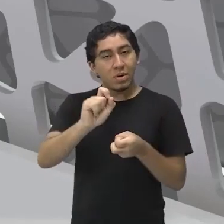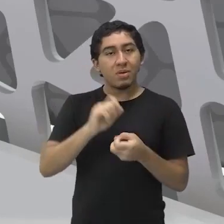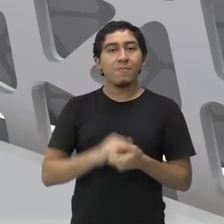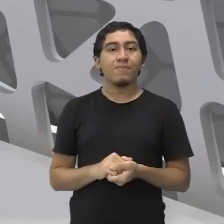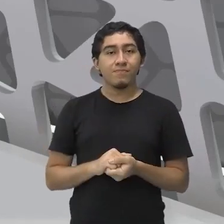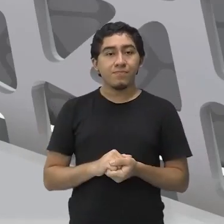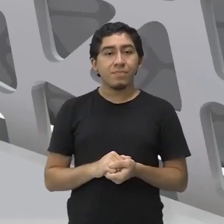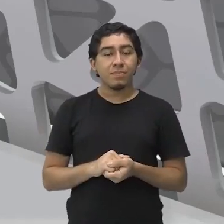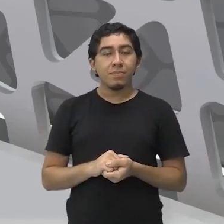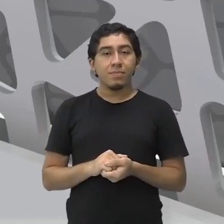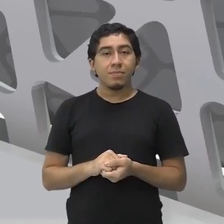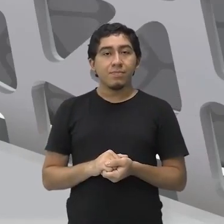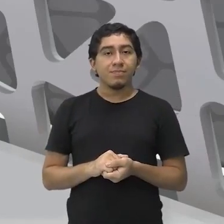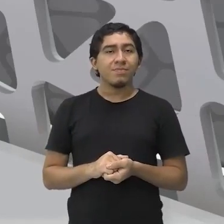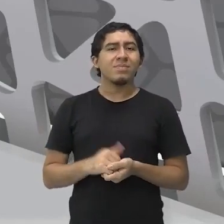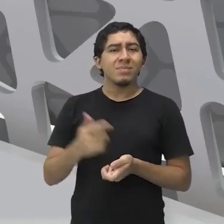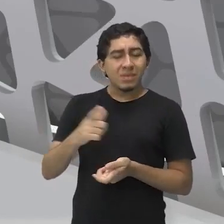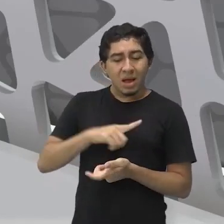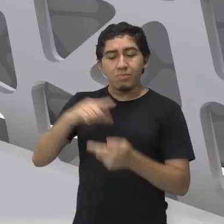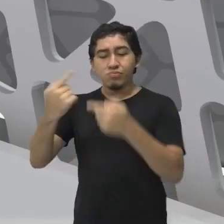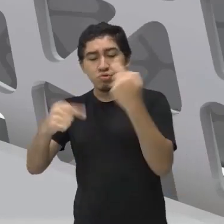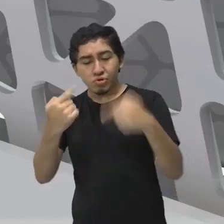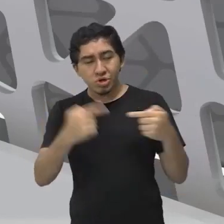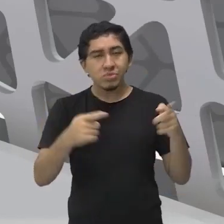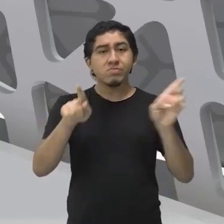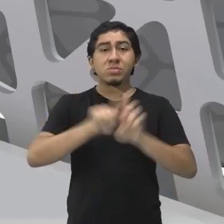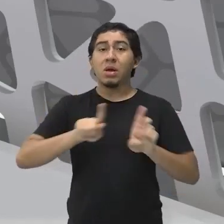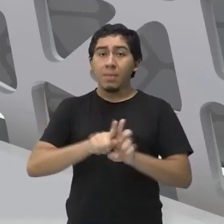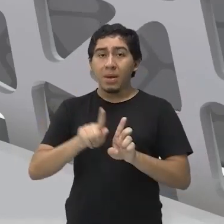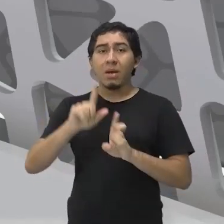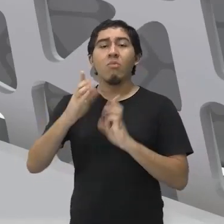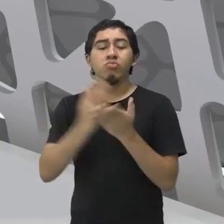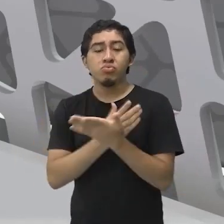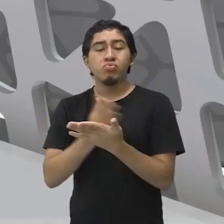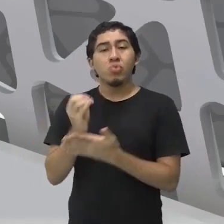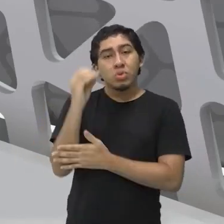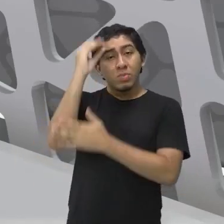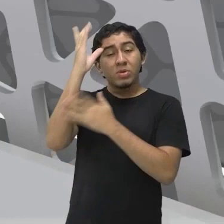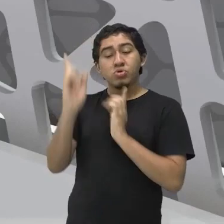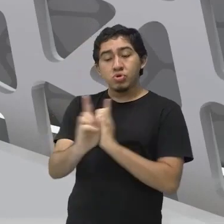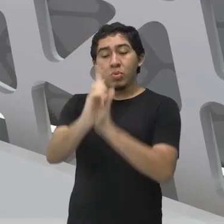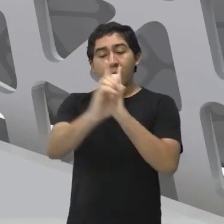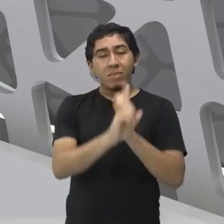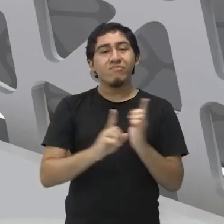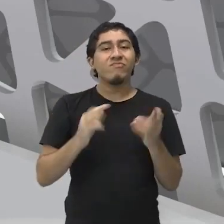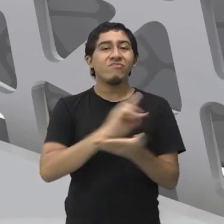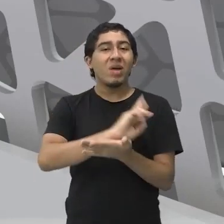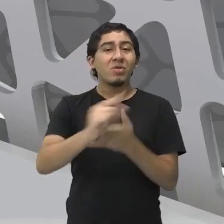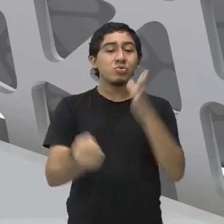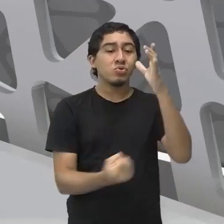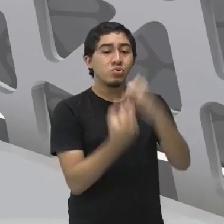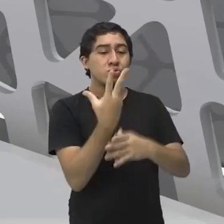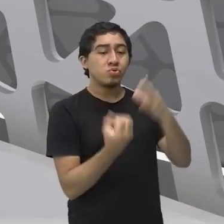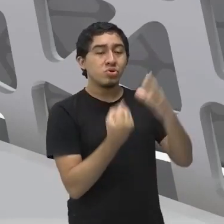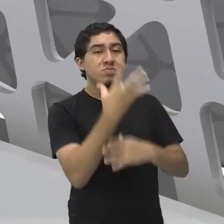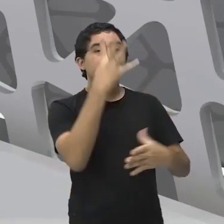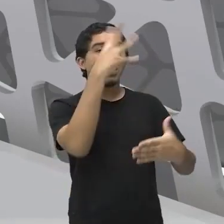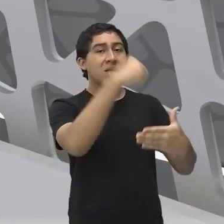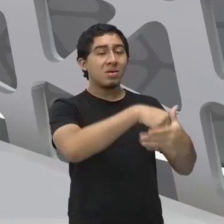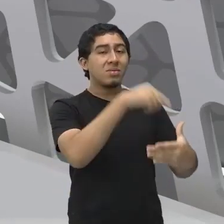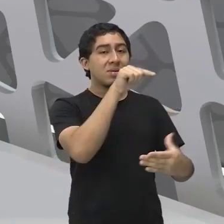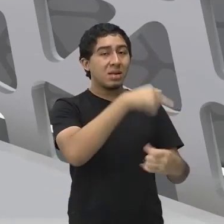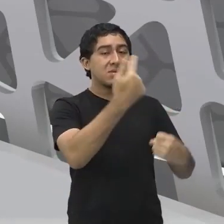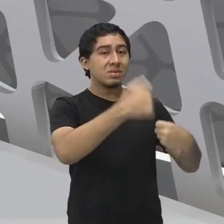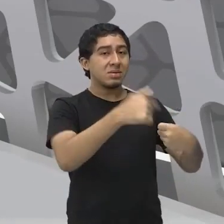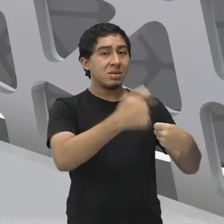discutido, que foi descoberto, vários conhecimentos surgiram dentro de Atenas, dentro da cidade-estado de Atenas, que Atenas tinha